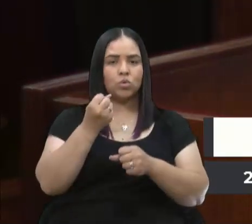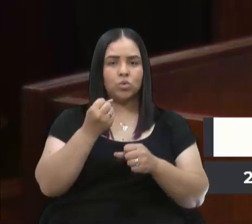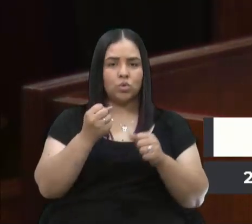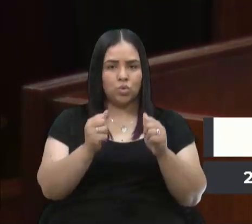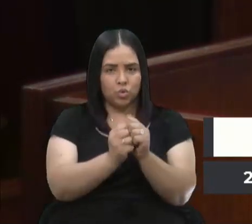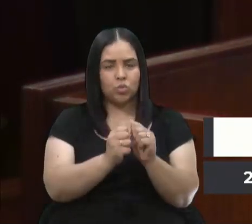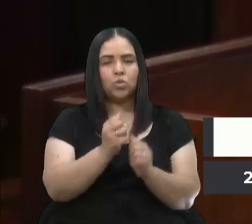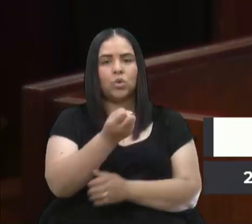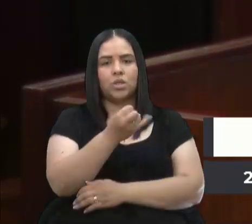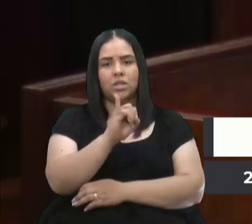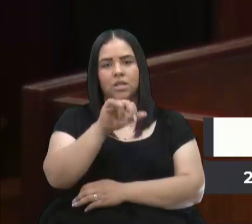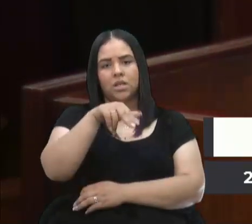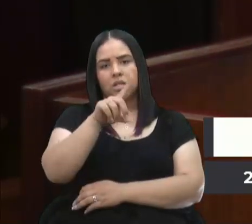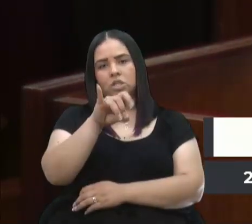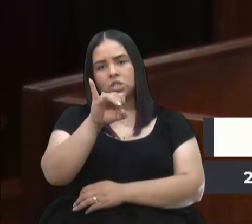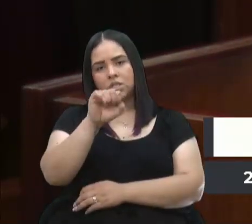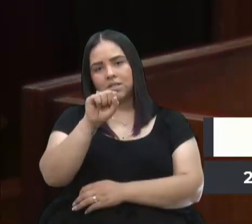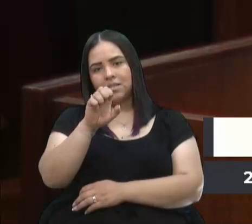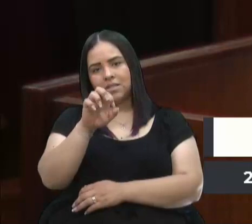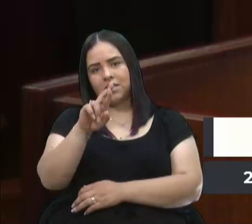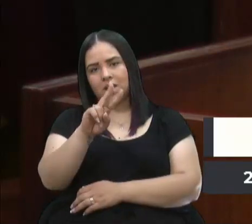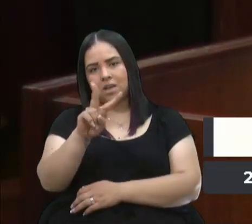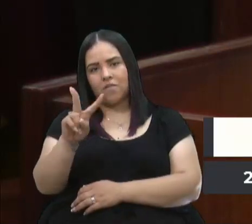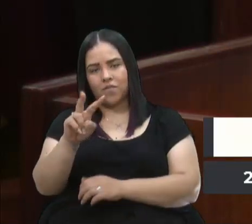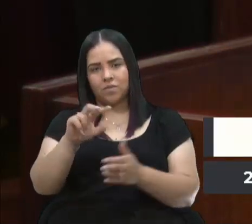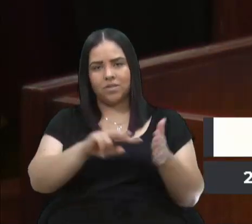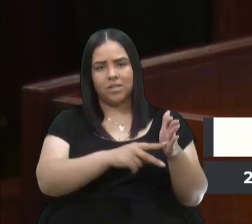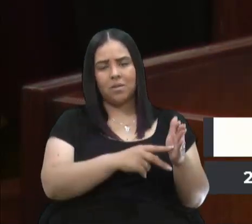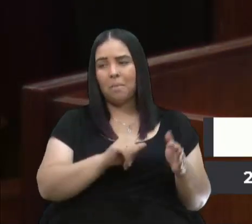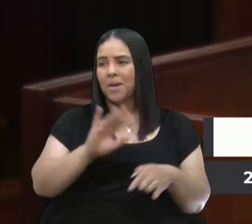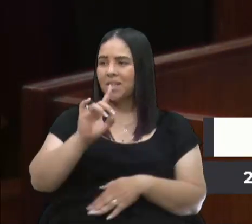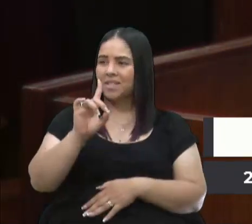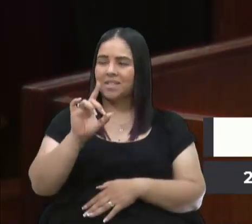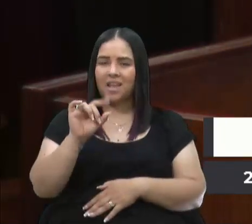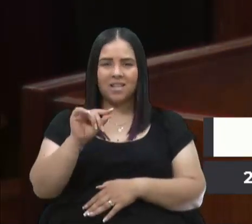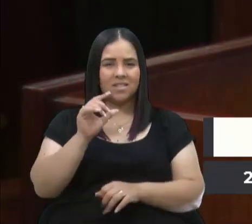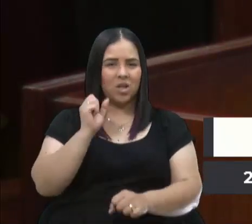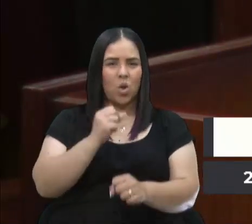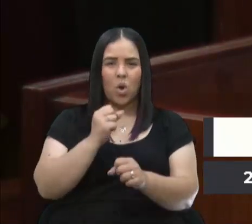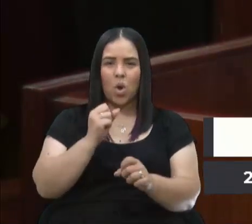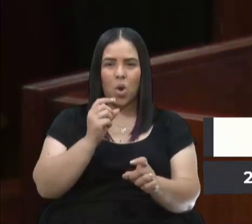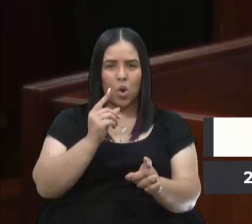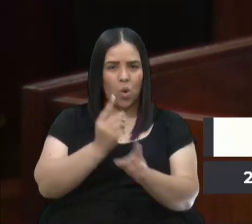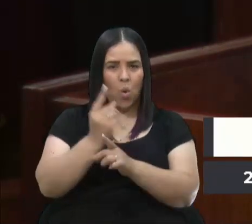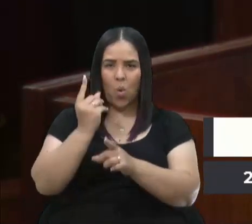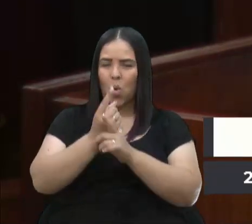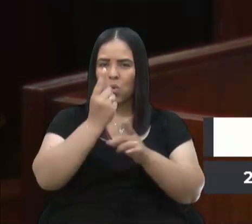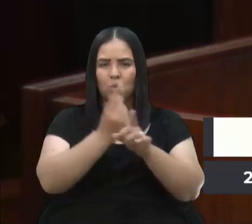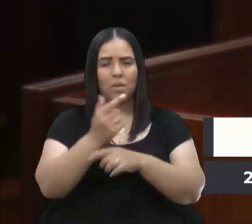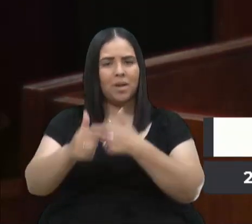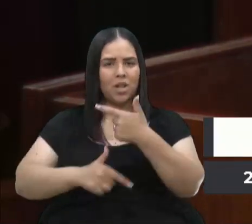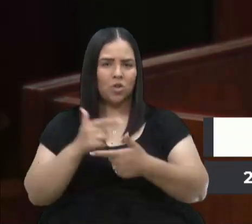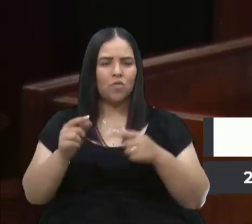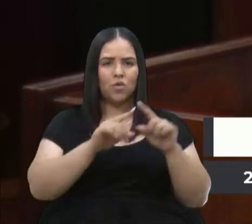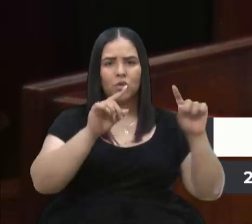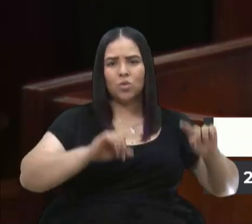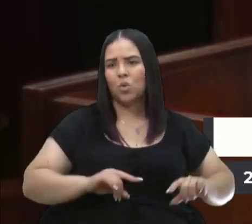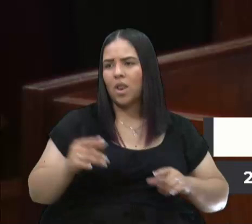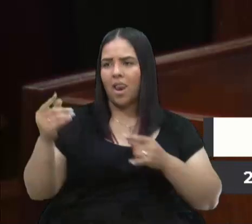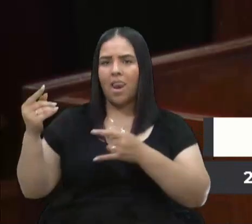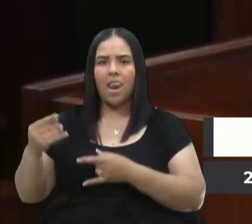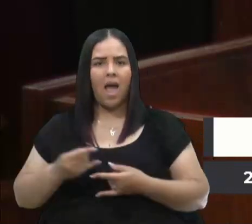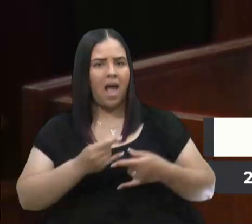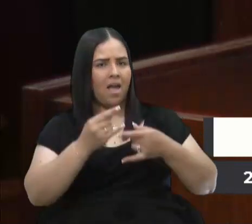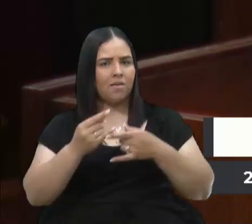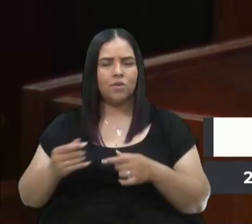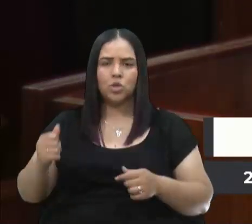De lá para cá, foram mais de 10 encontros com vereadores, com servidores, inclusive por meio de lives, abrindo também para a